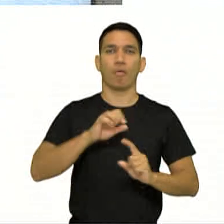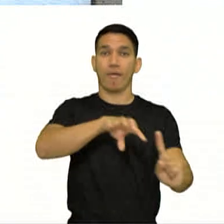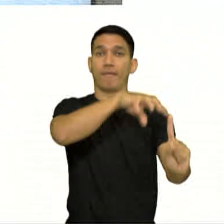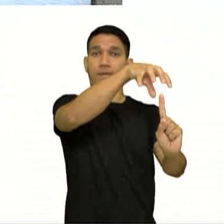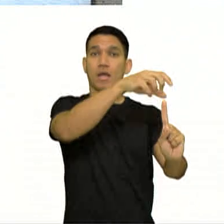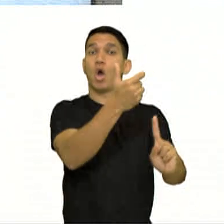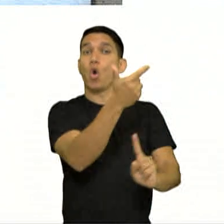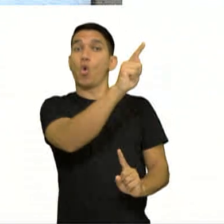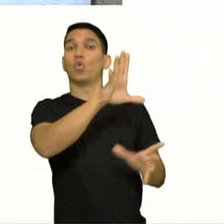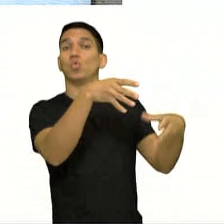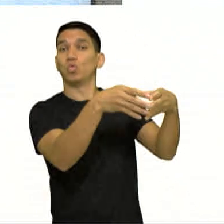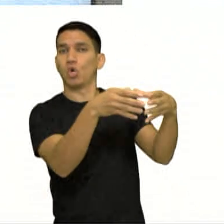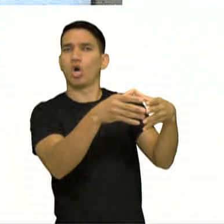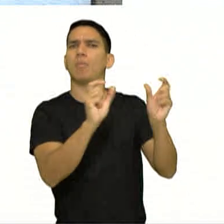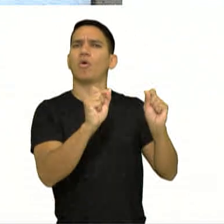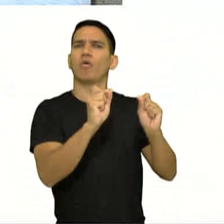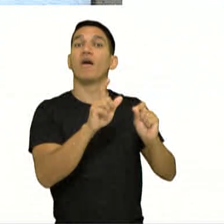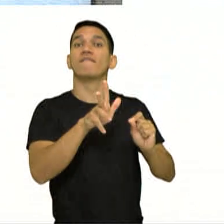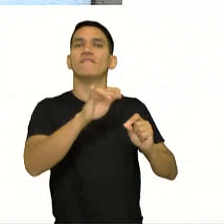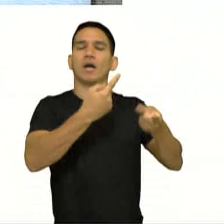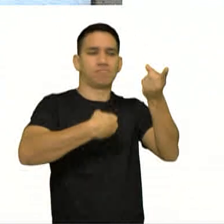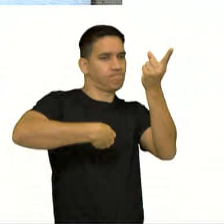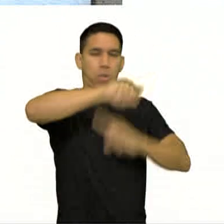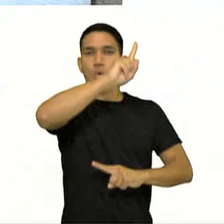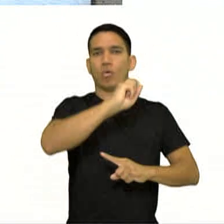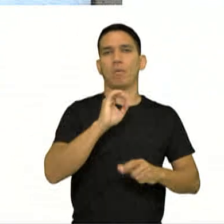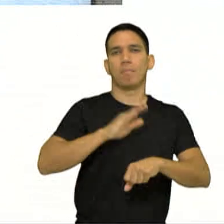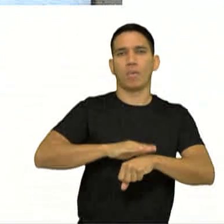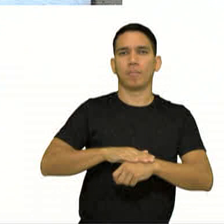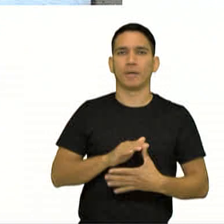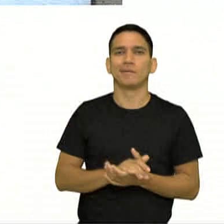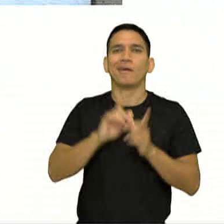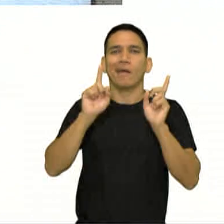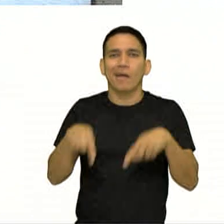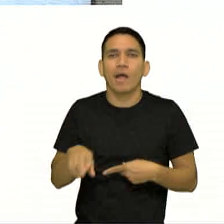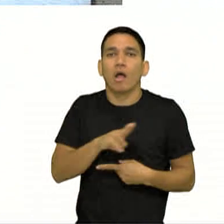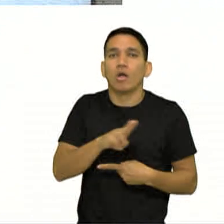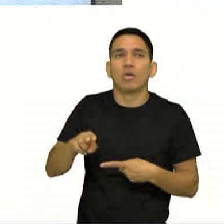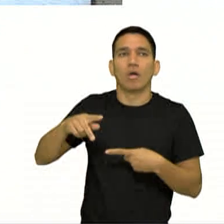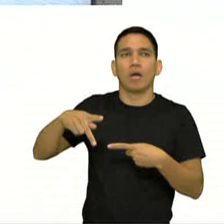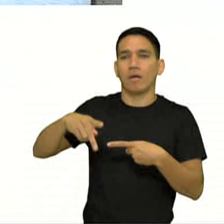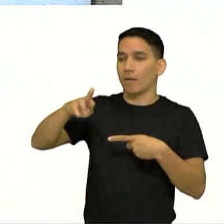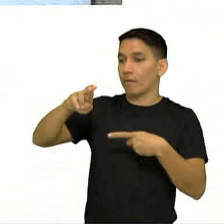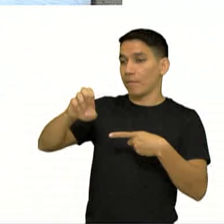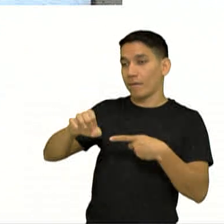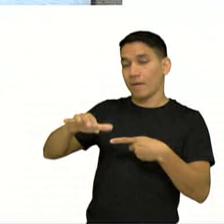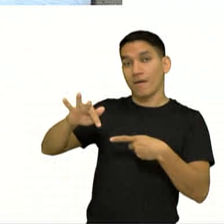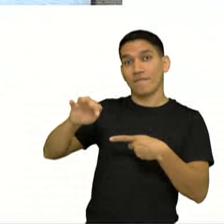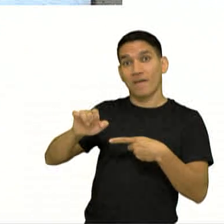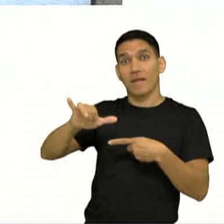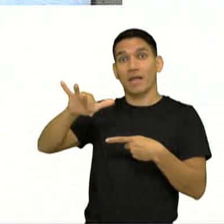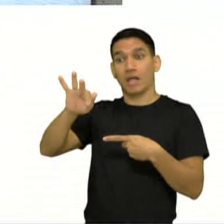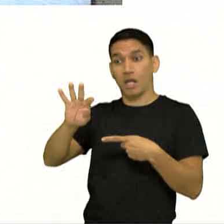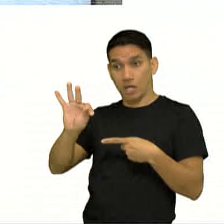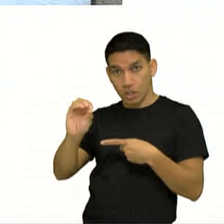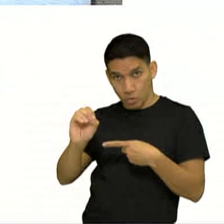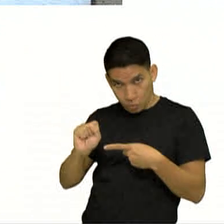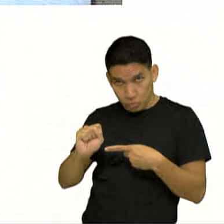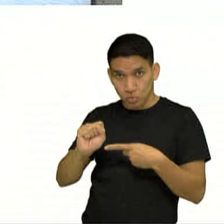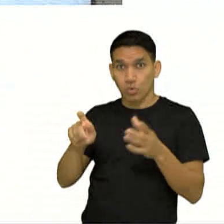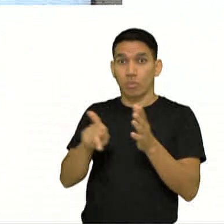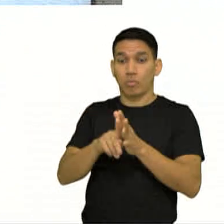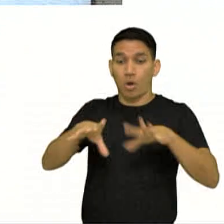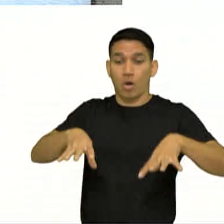outro grupo que vai ganhar força nesse momento, que são os chamados prefeitos do palácio ou mordomo